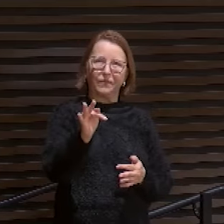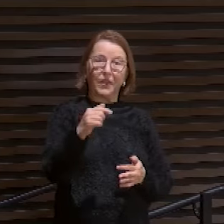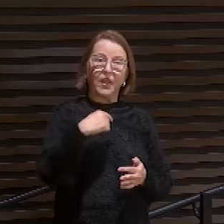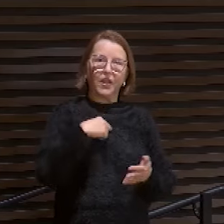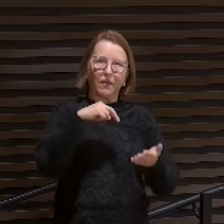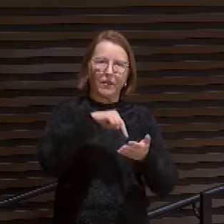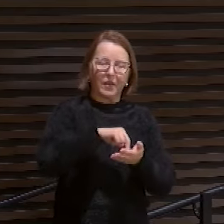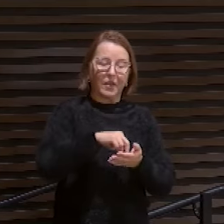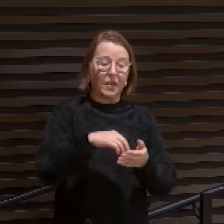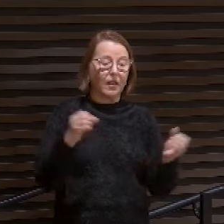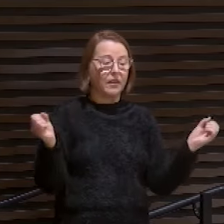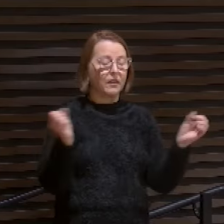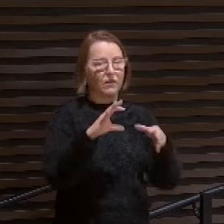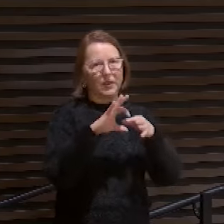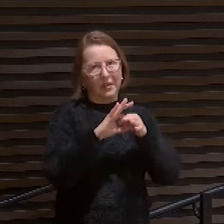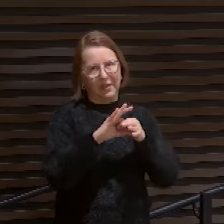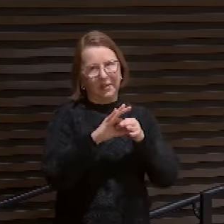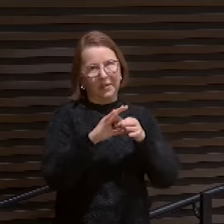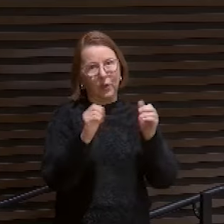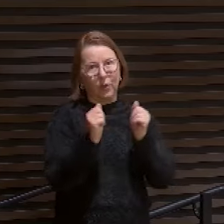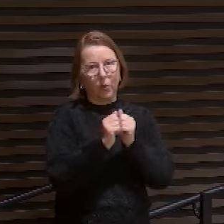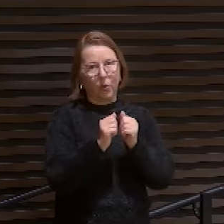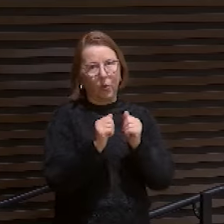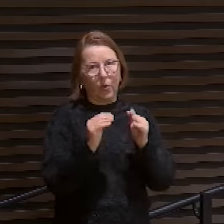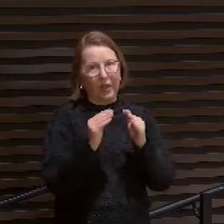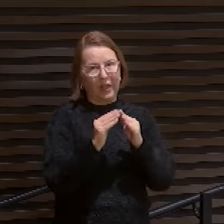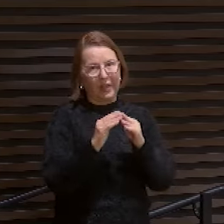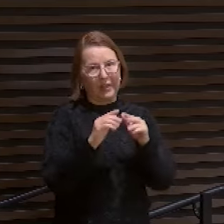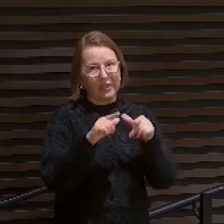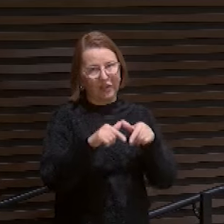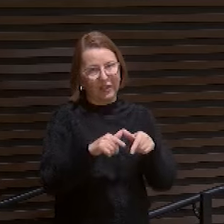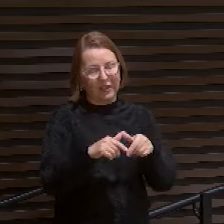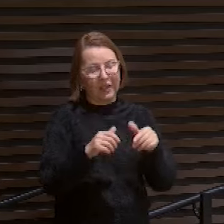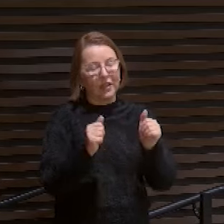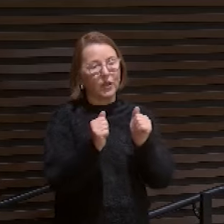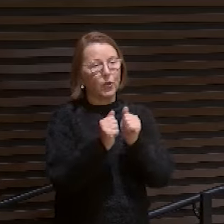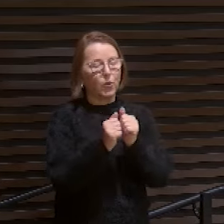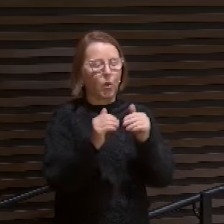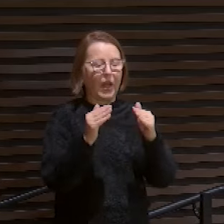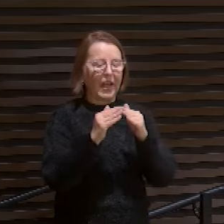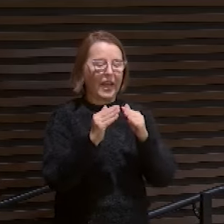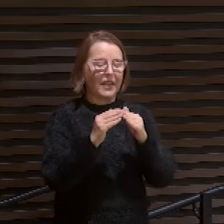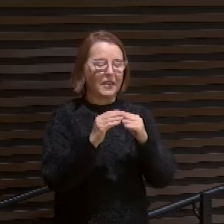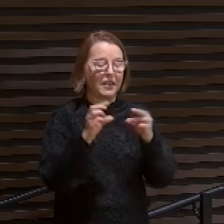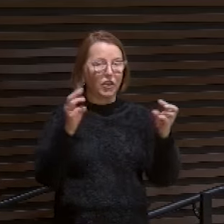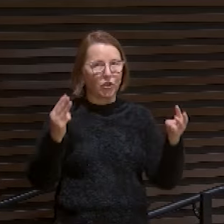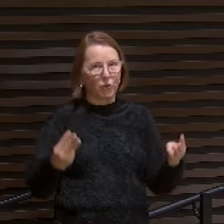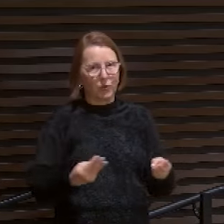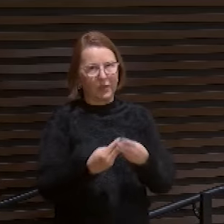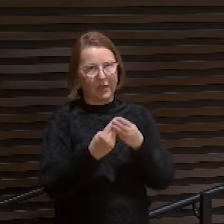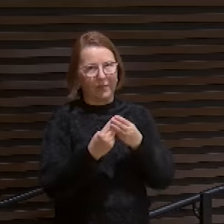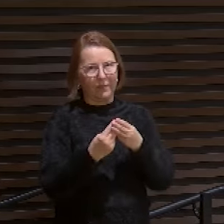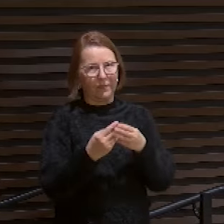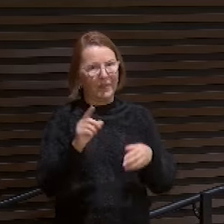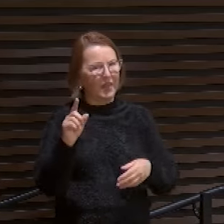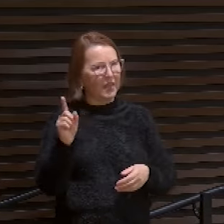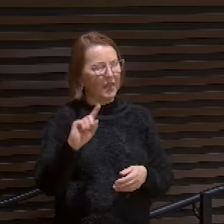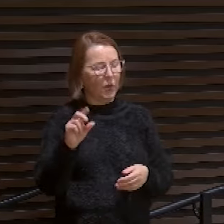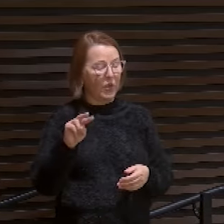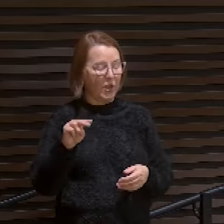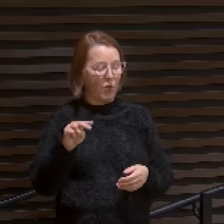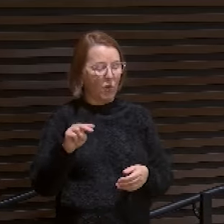Firmarei nova aliança com a casa de Israel e com a casa de Judá. Não segundo a aliança que fiz com os